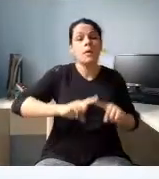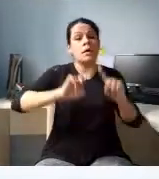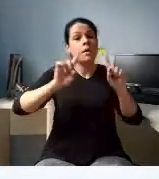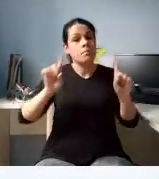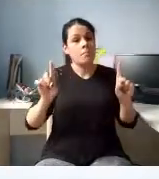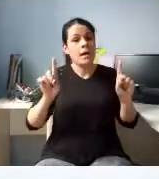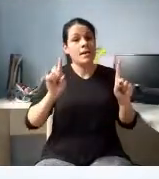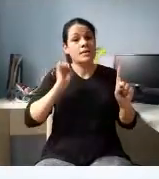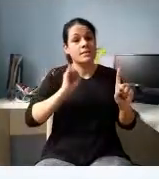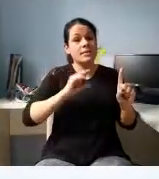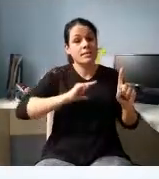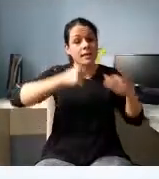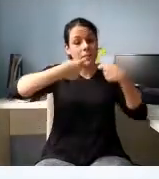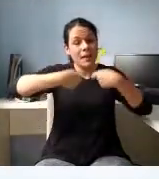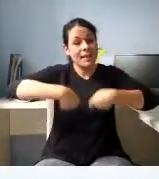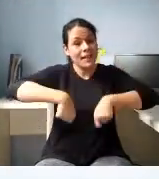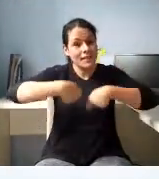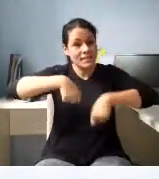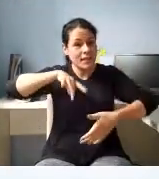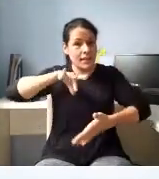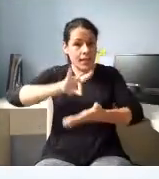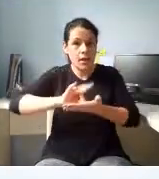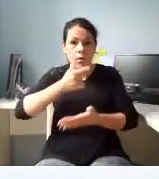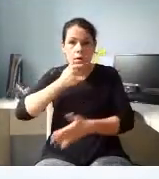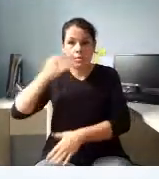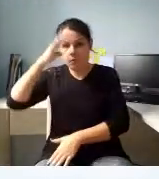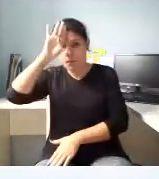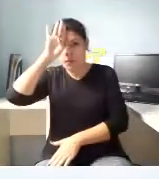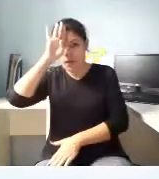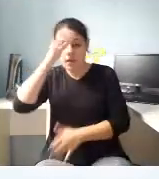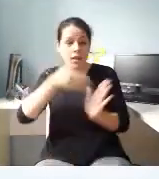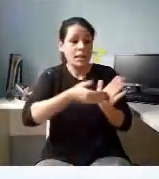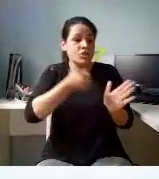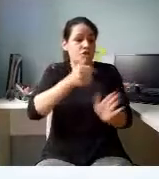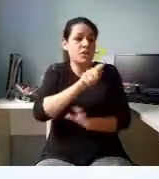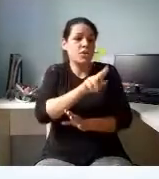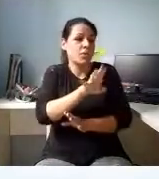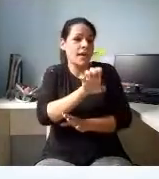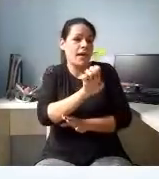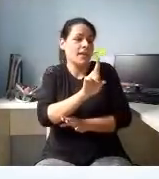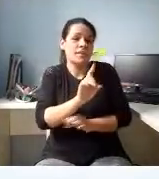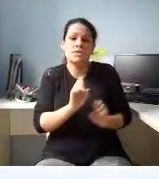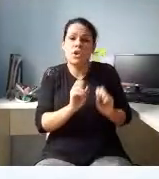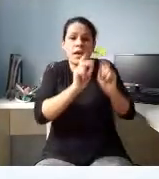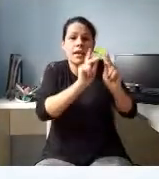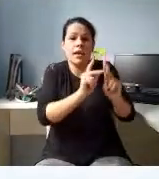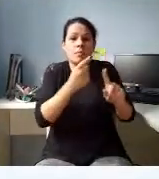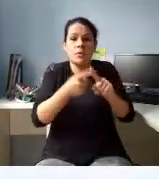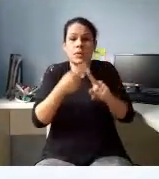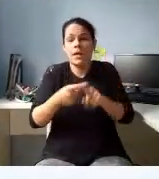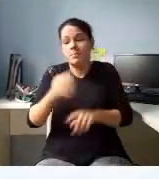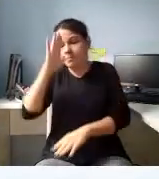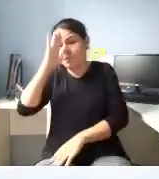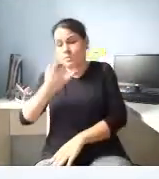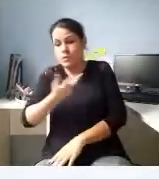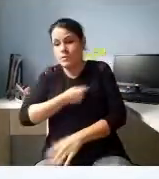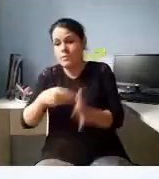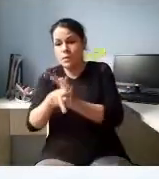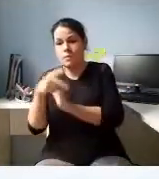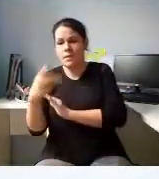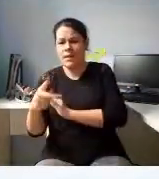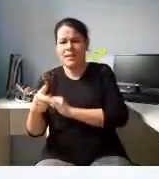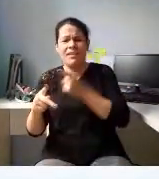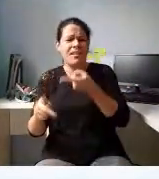numa necessidade, Bolsonaro tiraria o Guedes, porque vai a sobrevivência dele. E a gente já percebeu que o presidente não